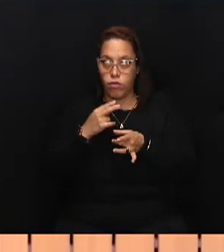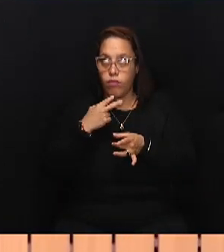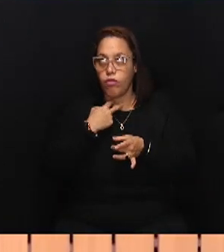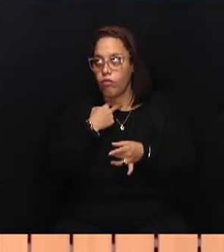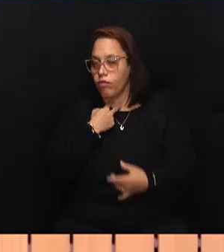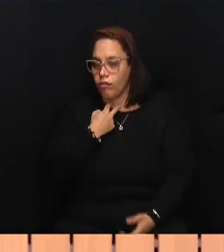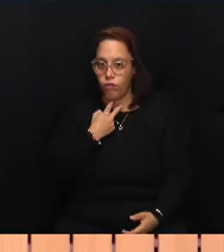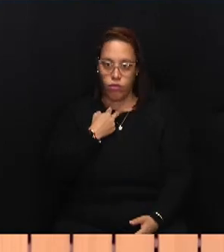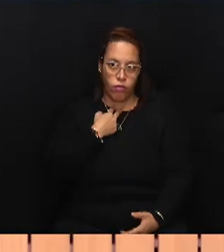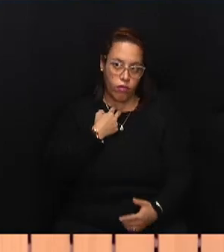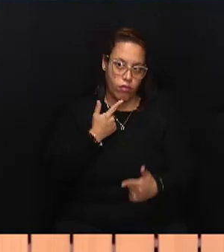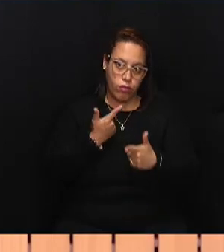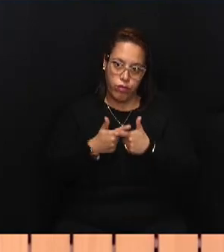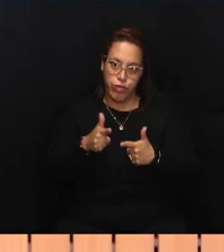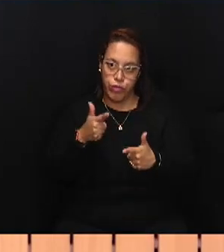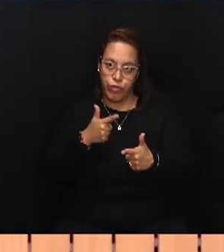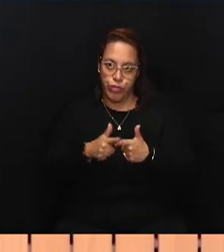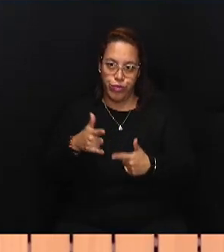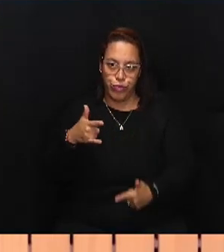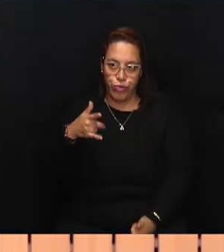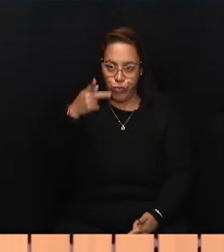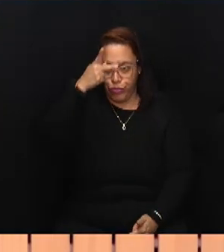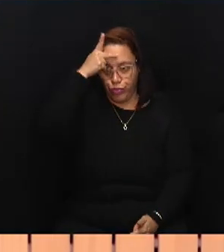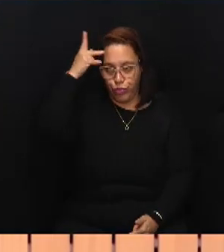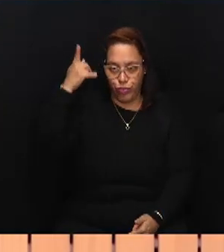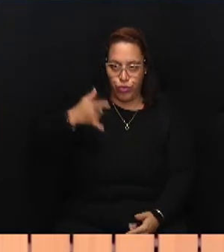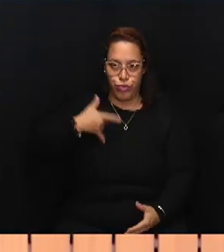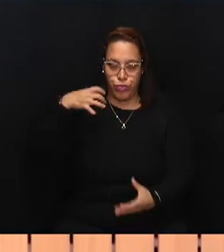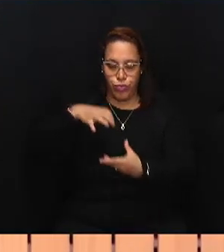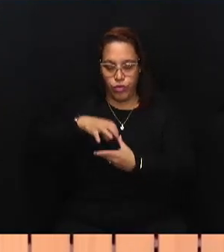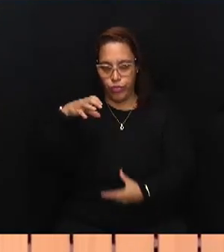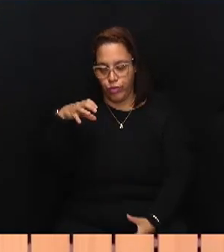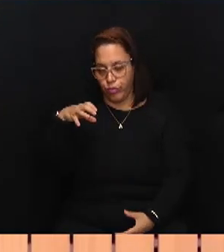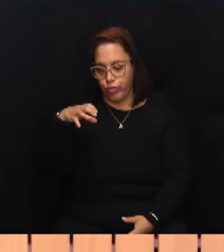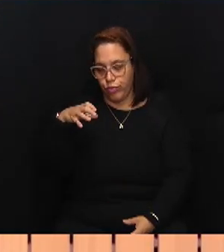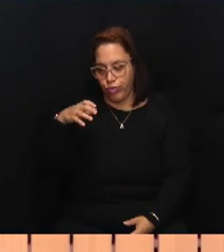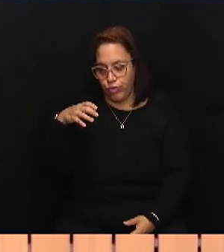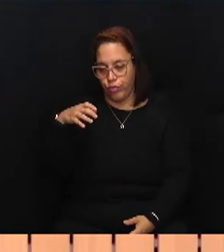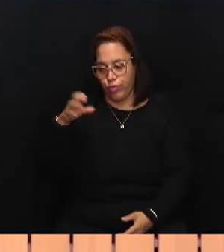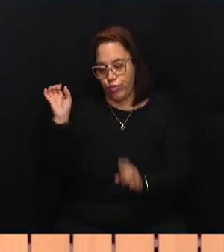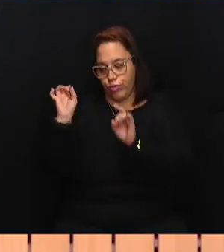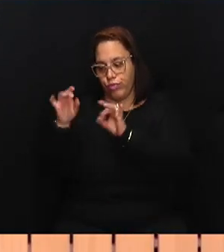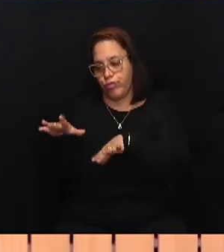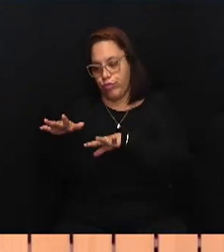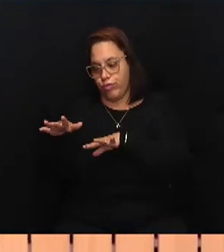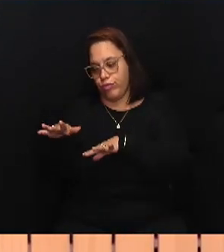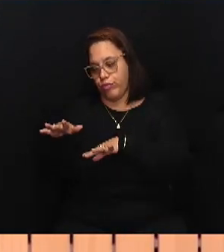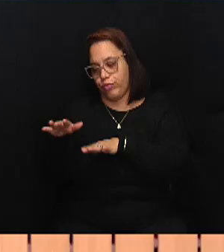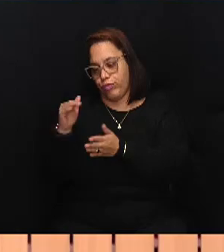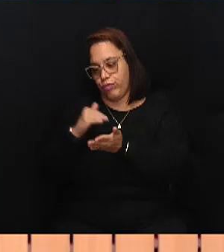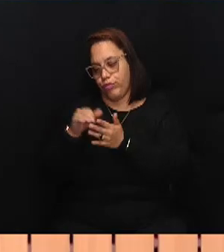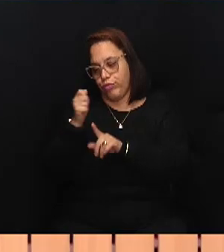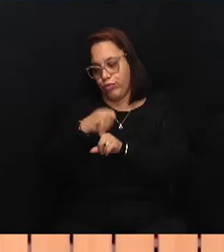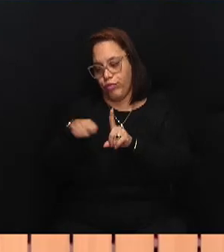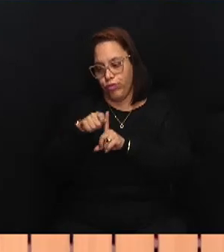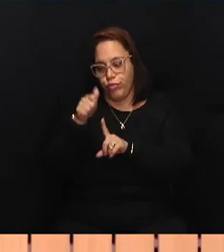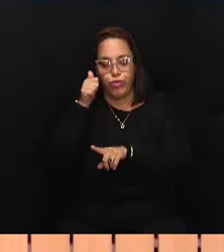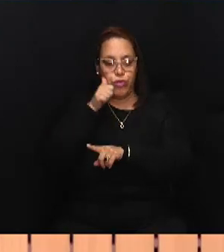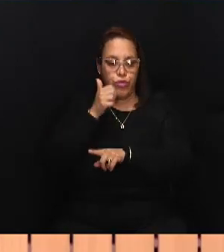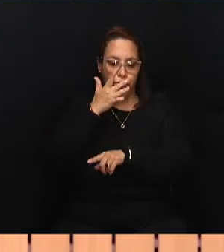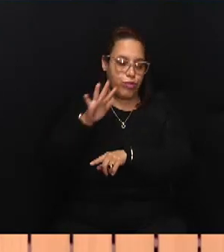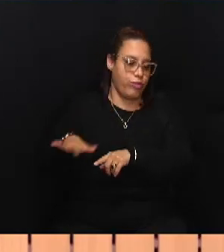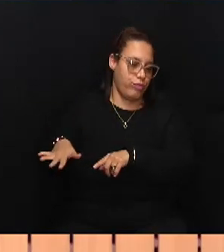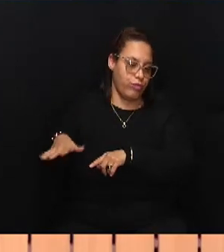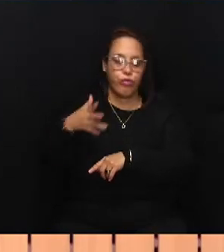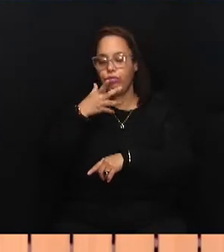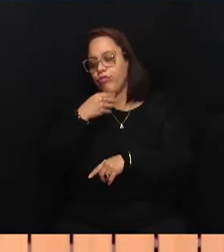jogar o problema do idoso, ou da mulher, ou da criança, apenas no colo da Secretaria de Assistência. Nós temos que pensar